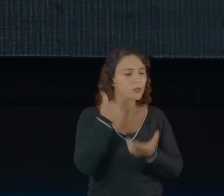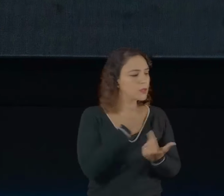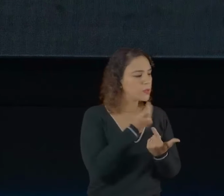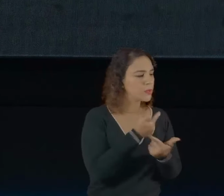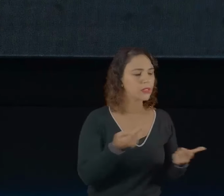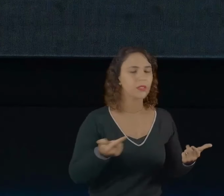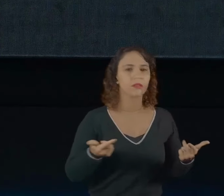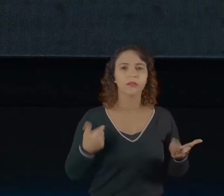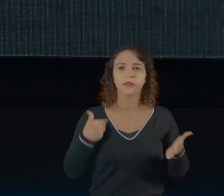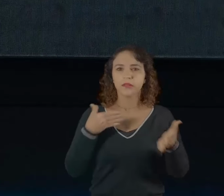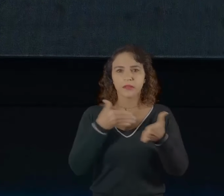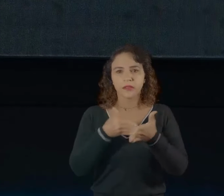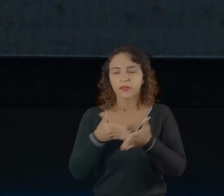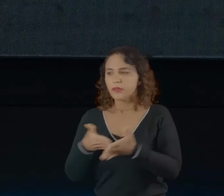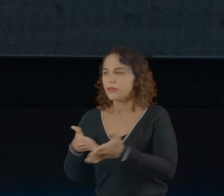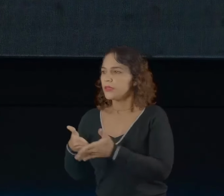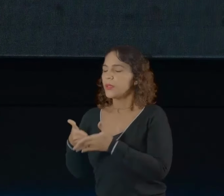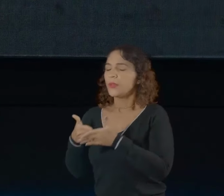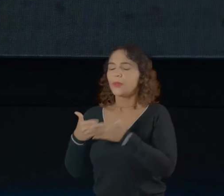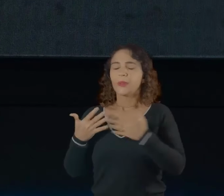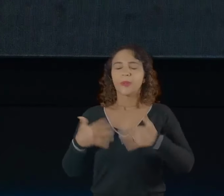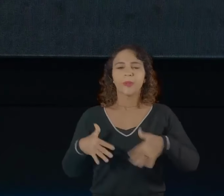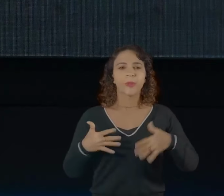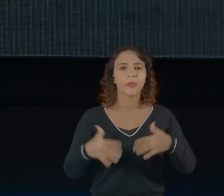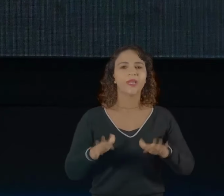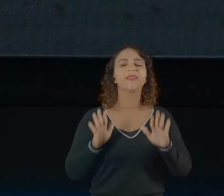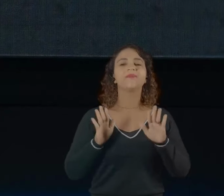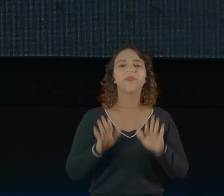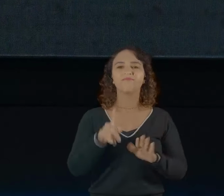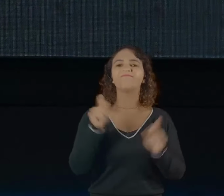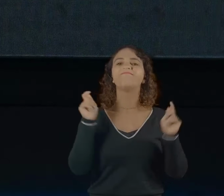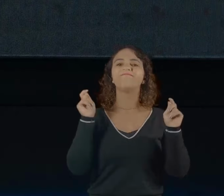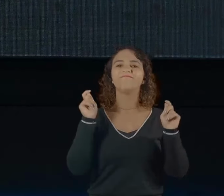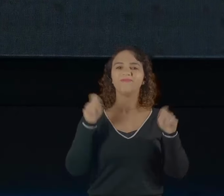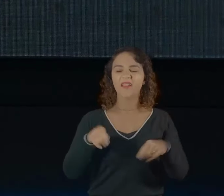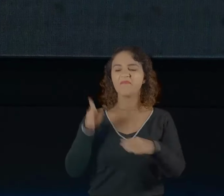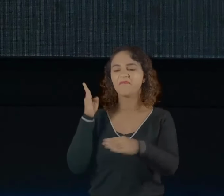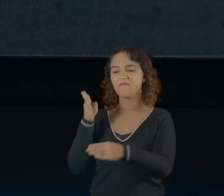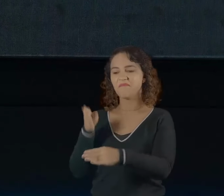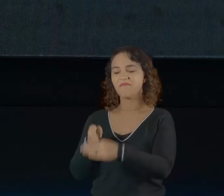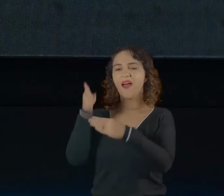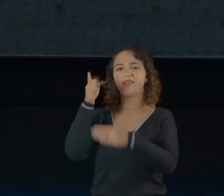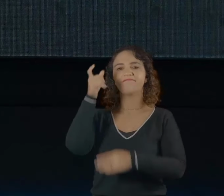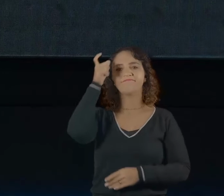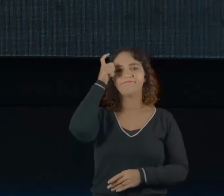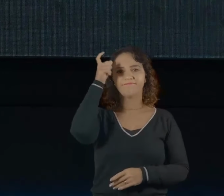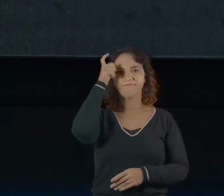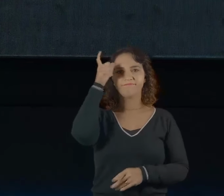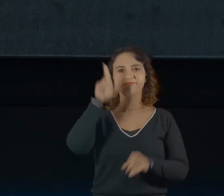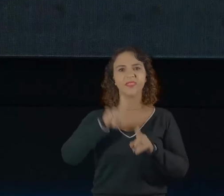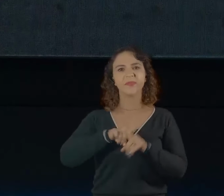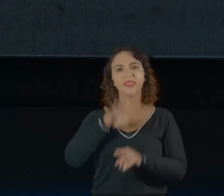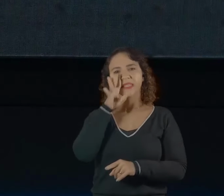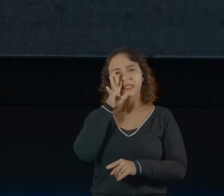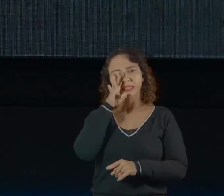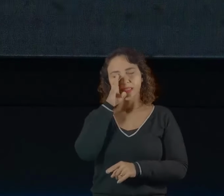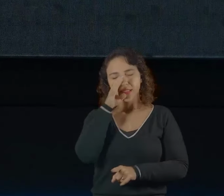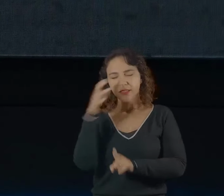disposição, ainda assim, você pode vencer o diabo, resistir às